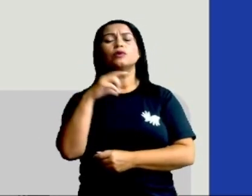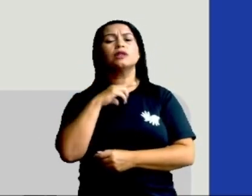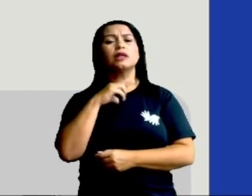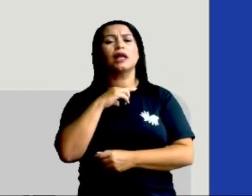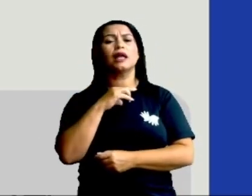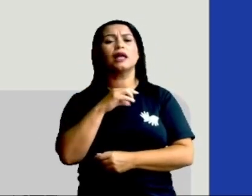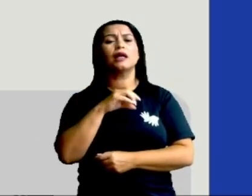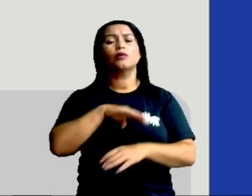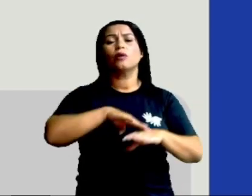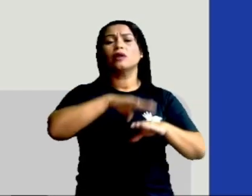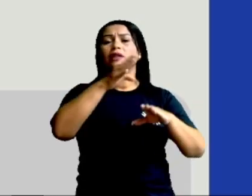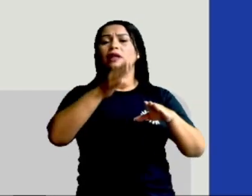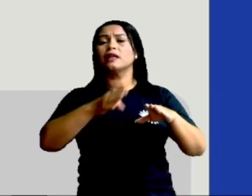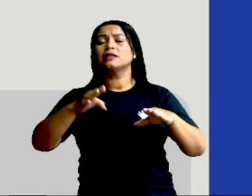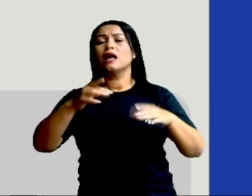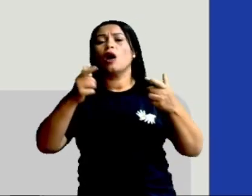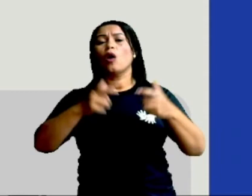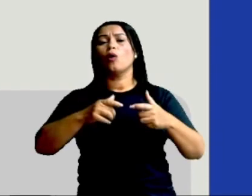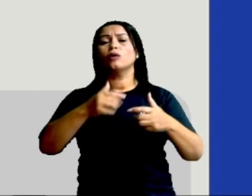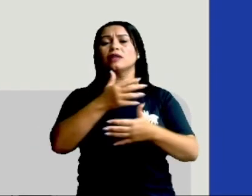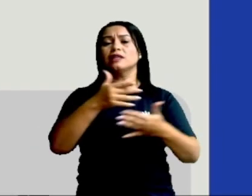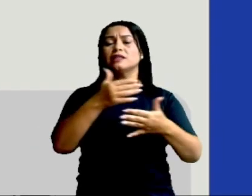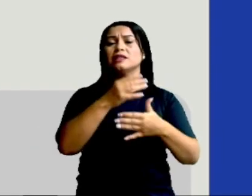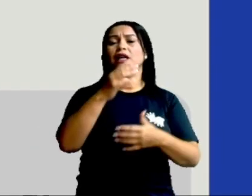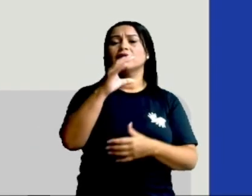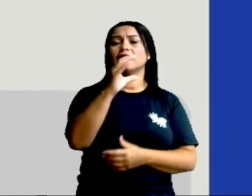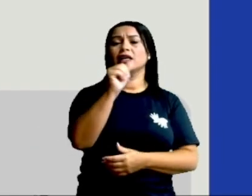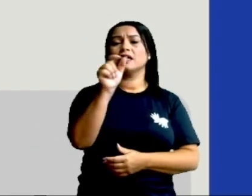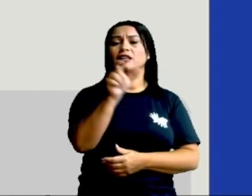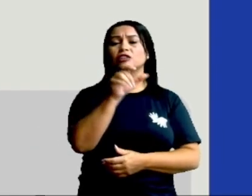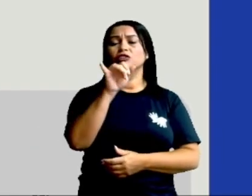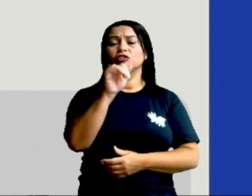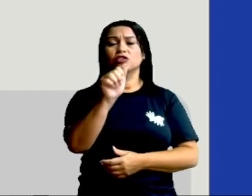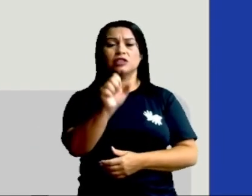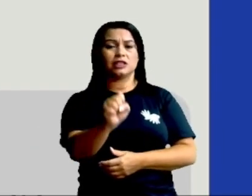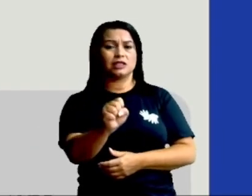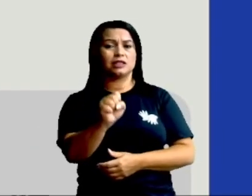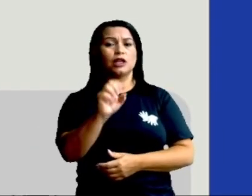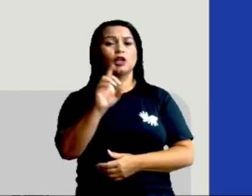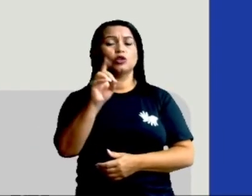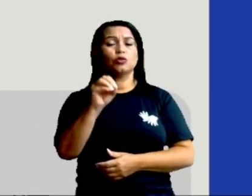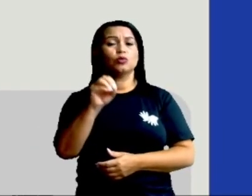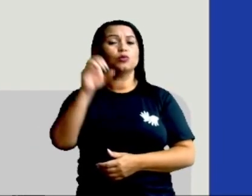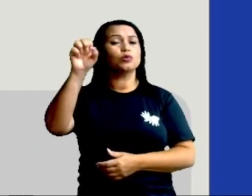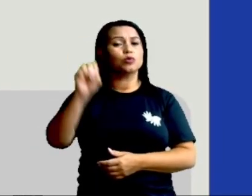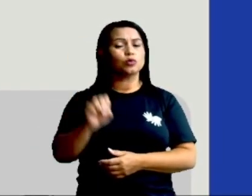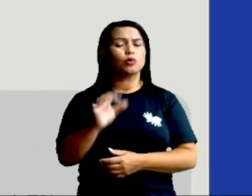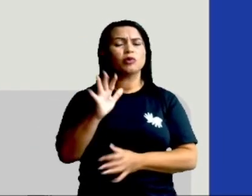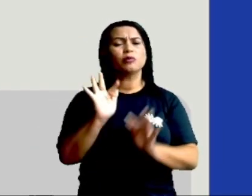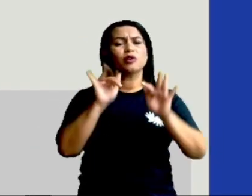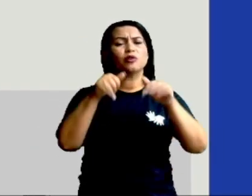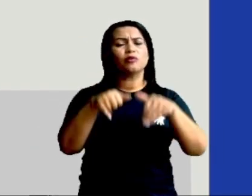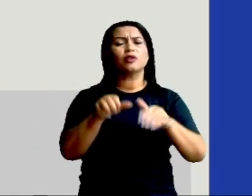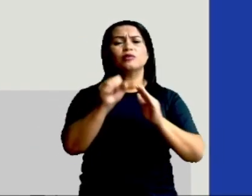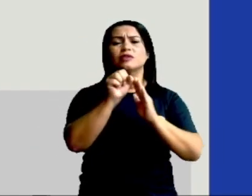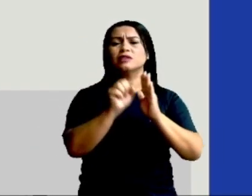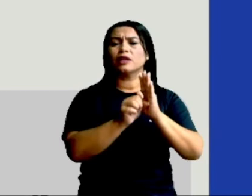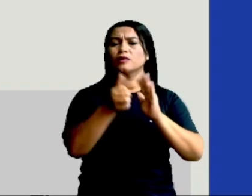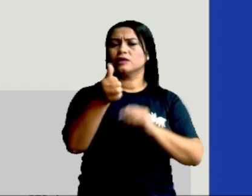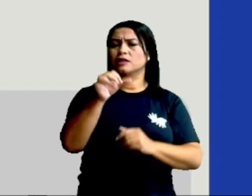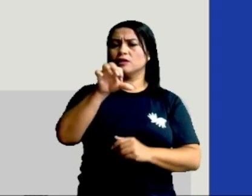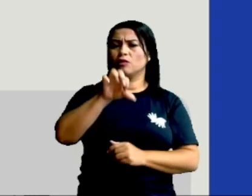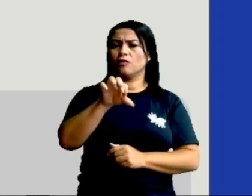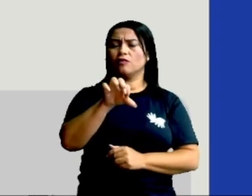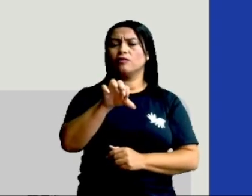serrana e em cidades como Caxias do Sul e Bento Gonçalves no fim do século 19 outras